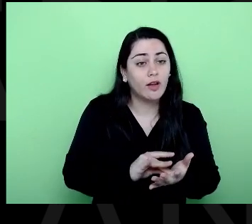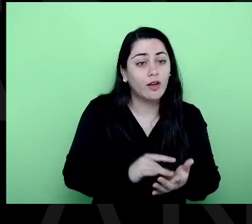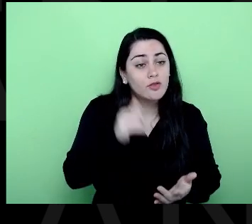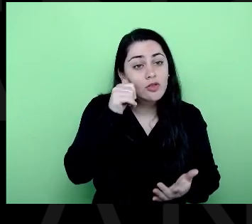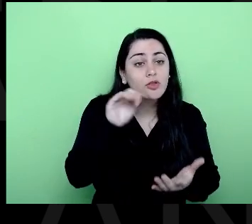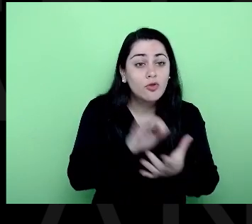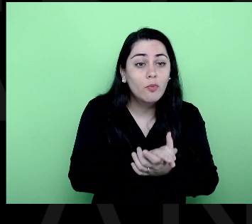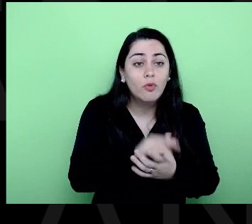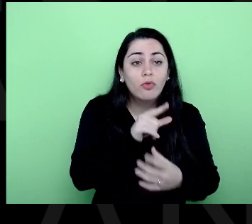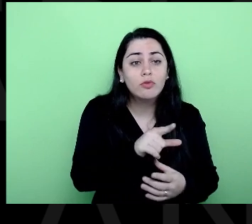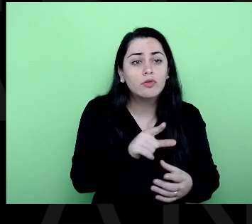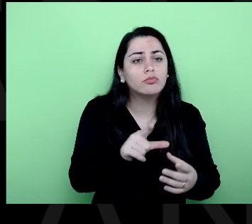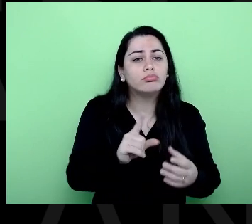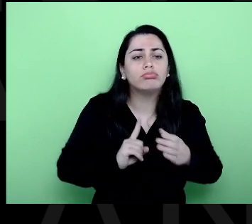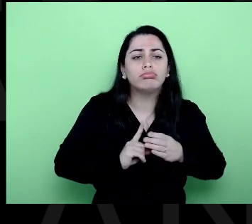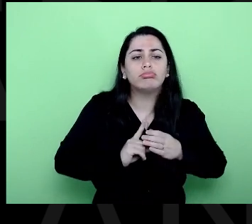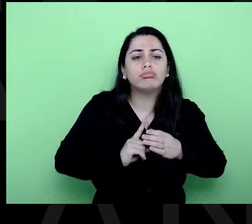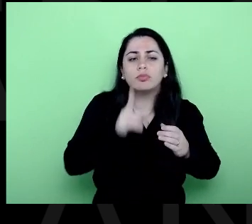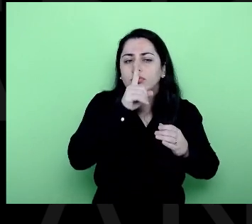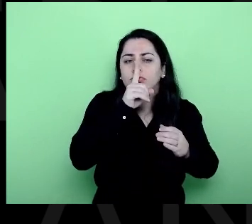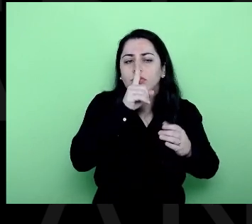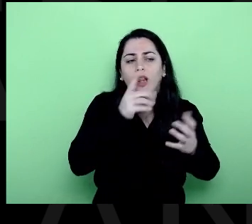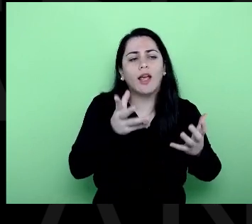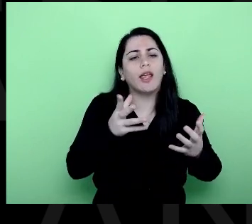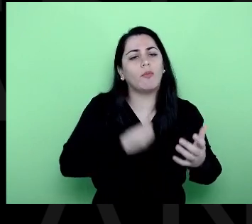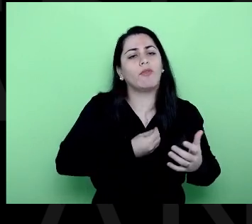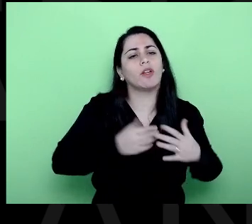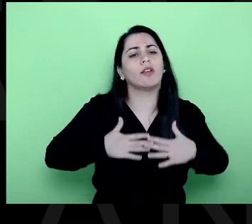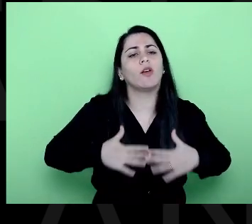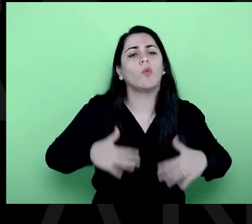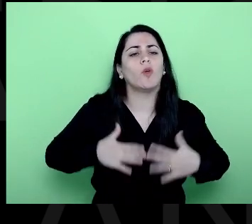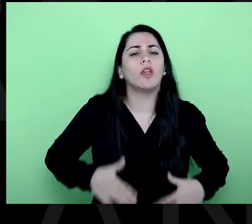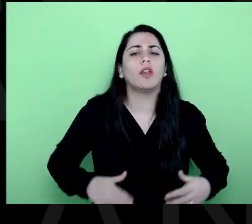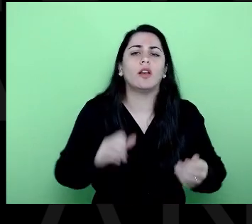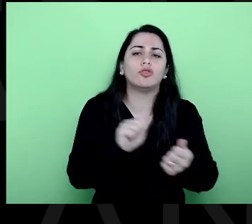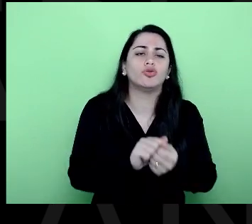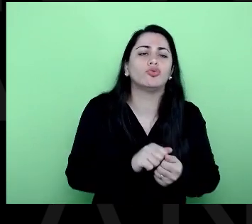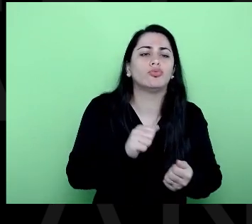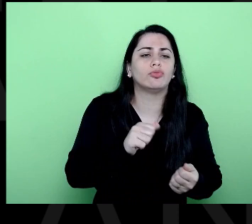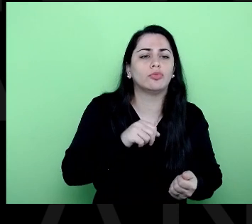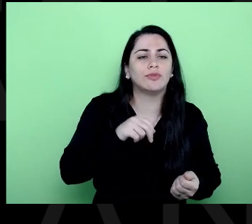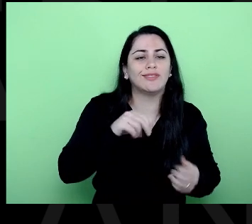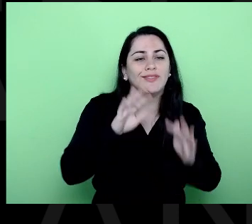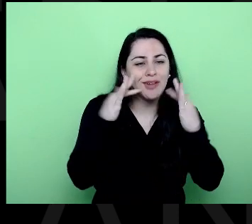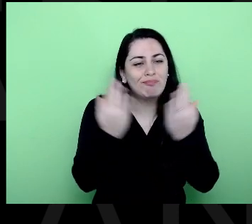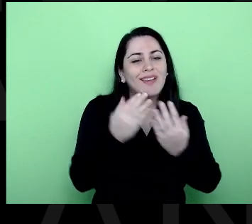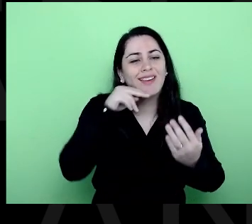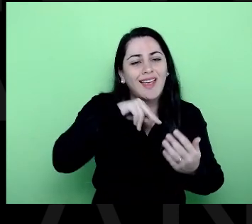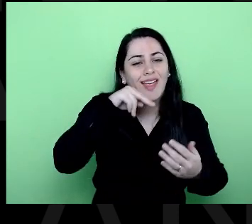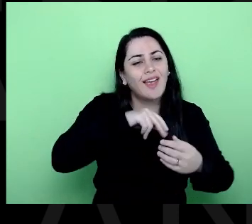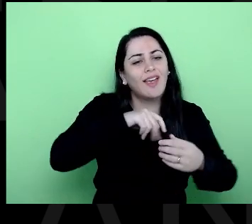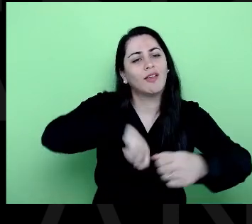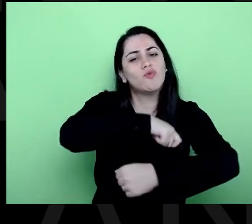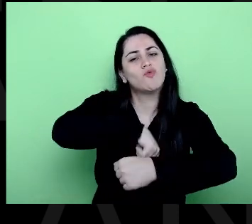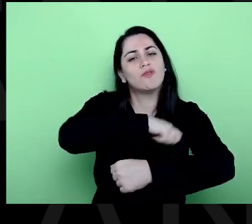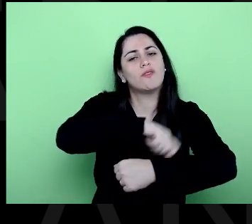está e quer sossego, né? Entendeu? Então quer ficar com as netas, fazer cozinhar, ficar na